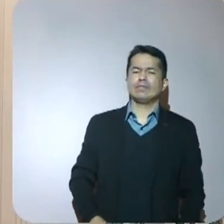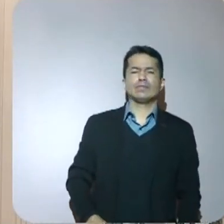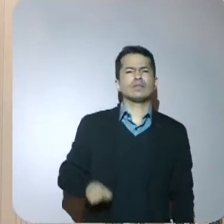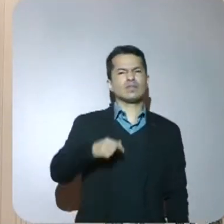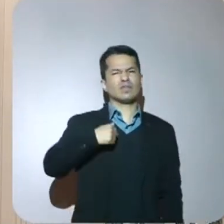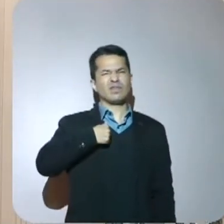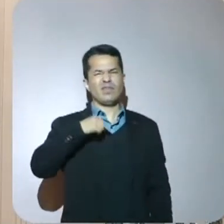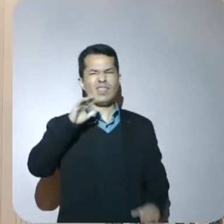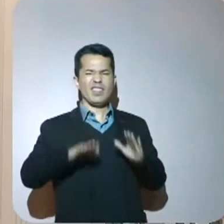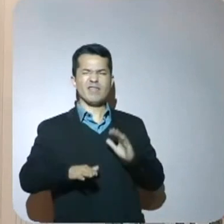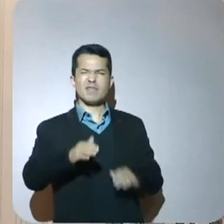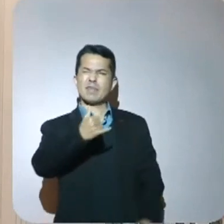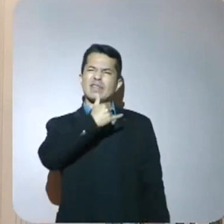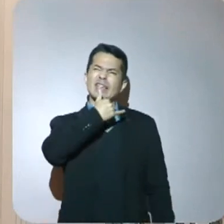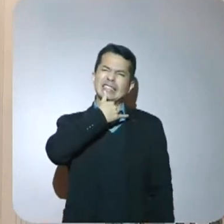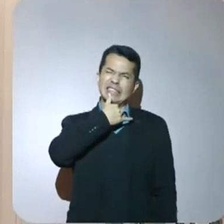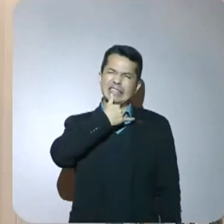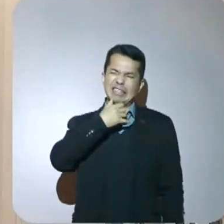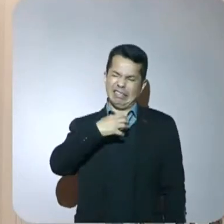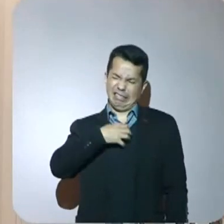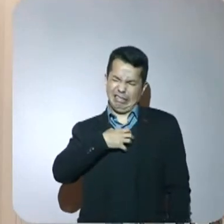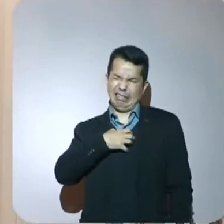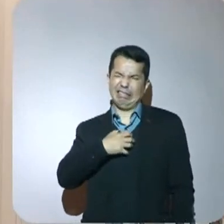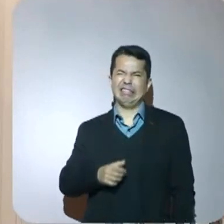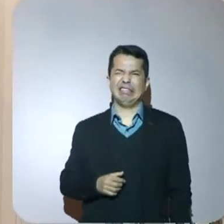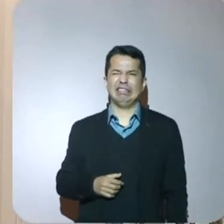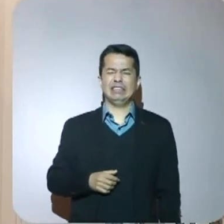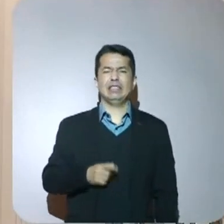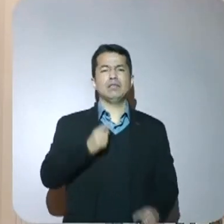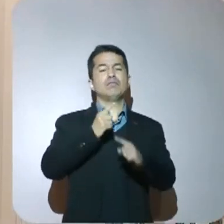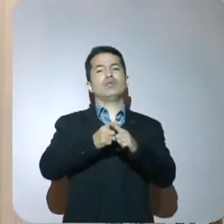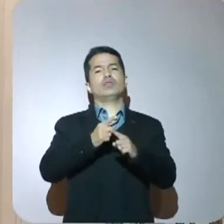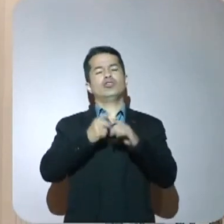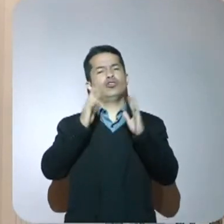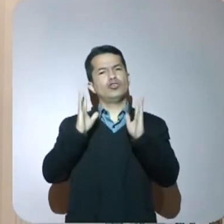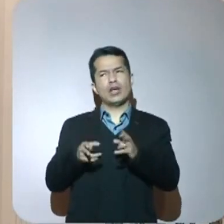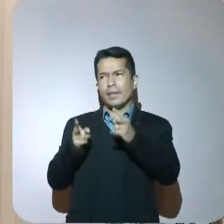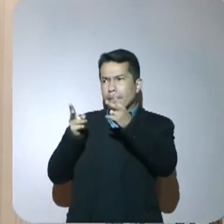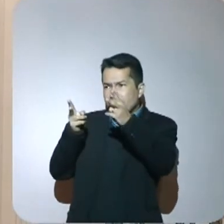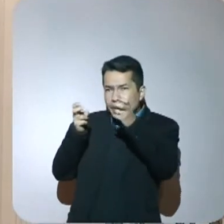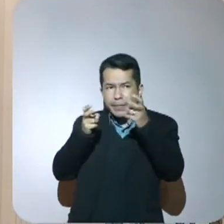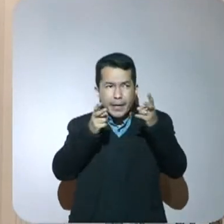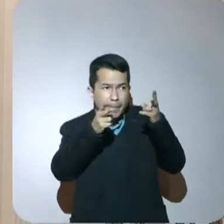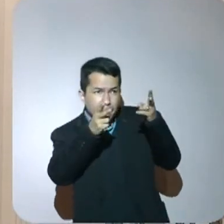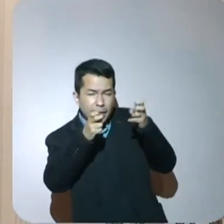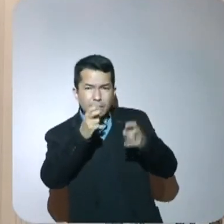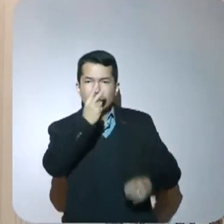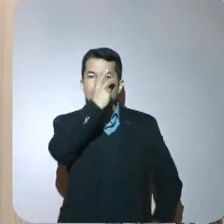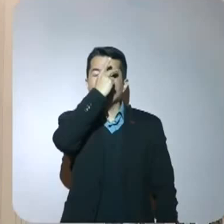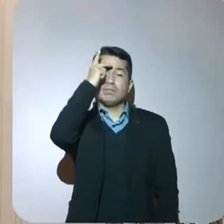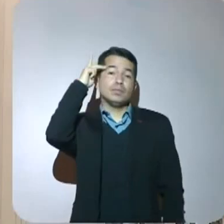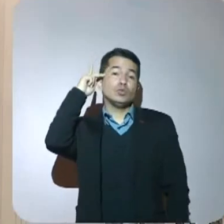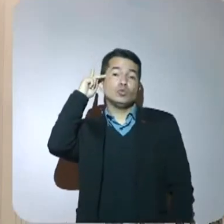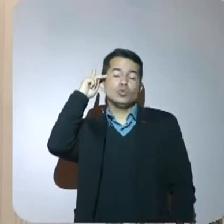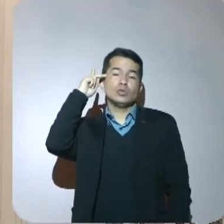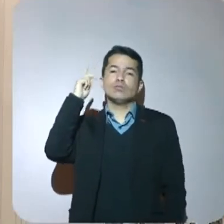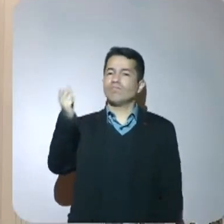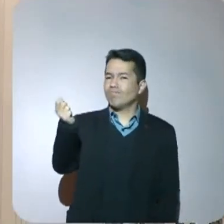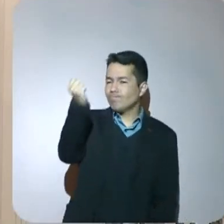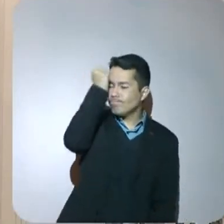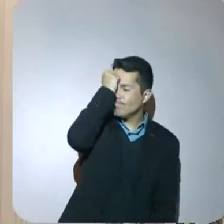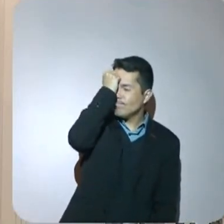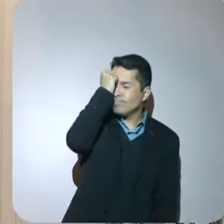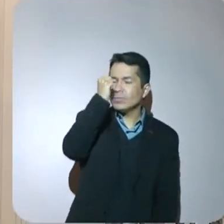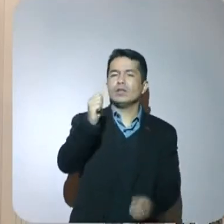se convertem, que se tornam membros da nossa igreja, se contentam apenas